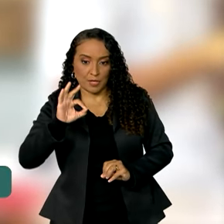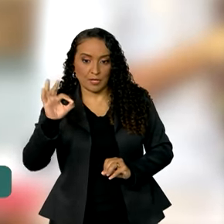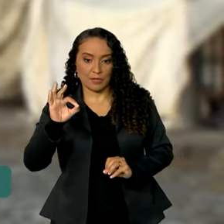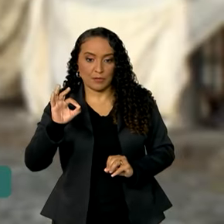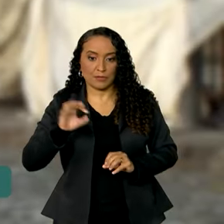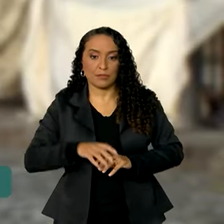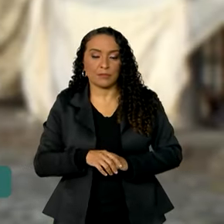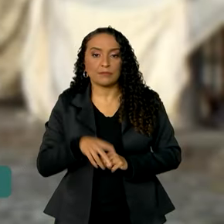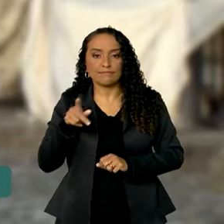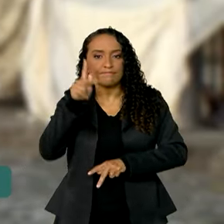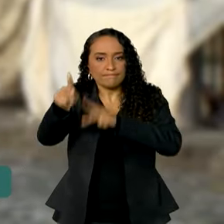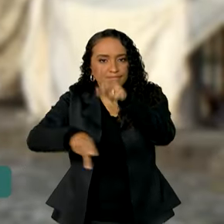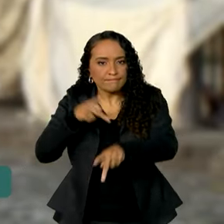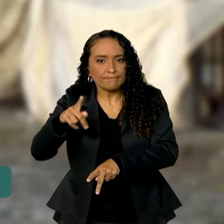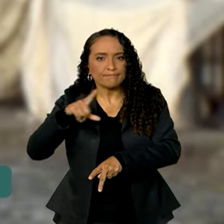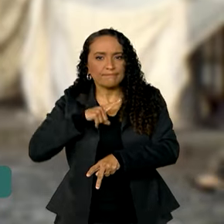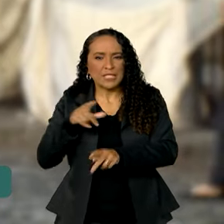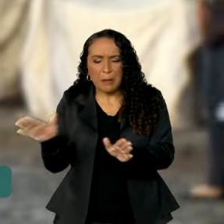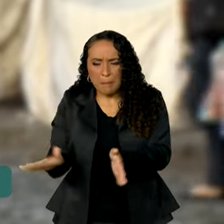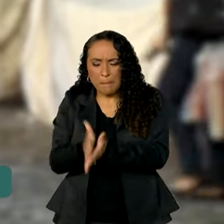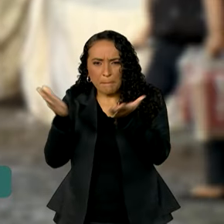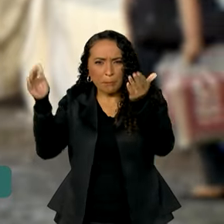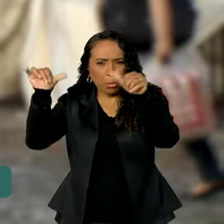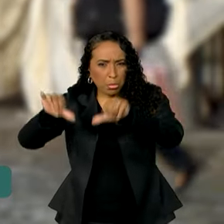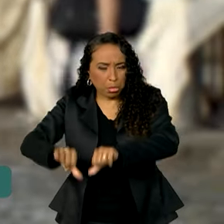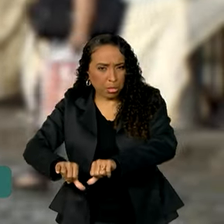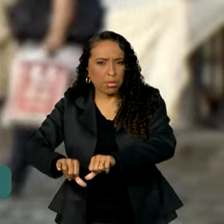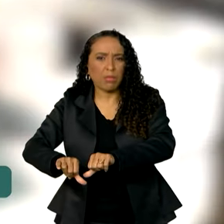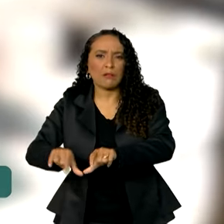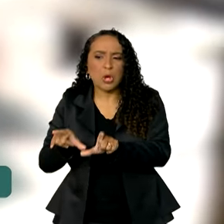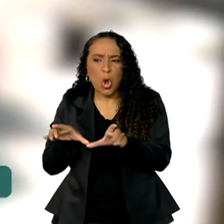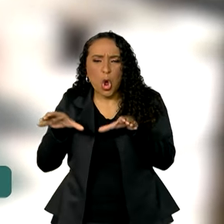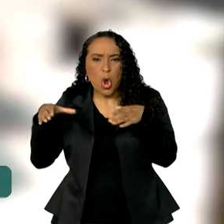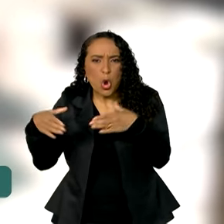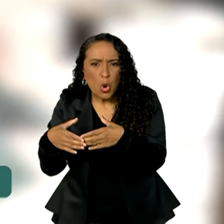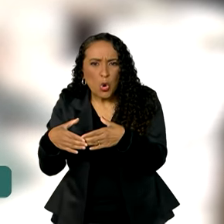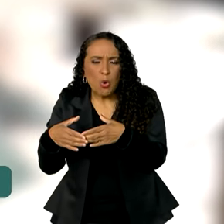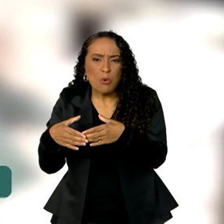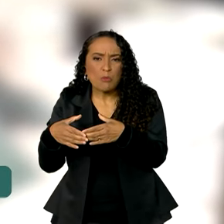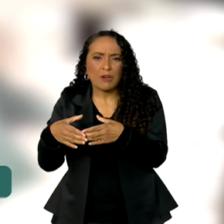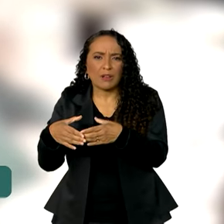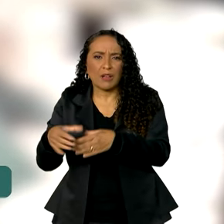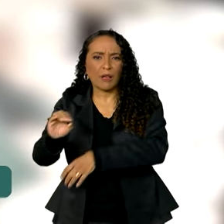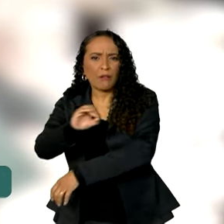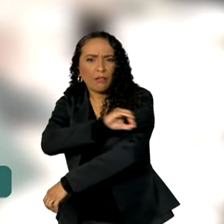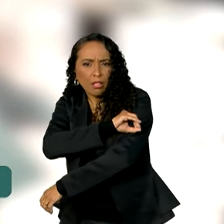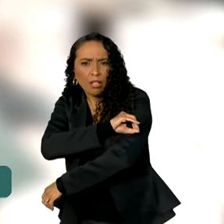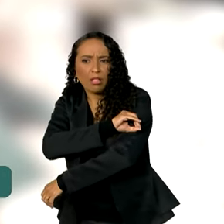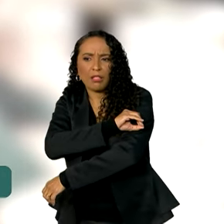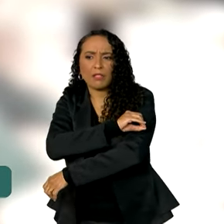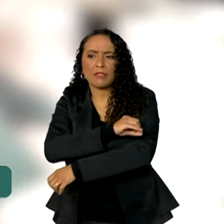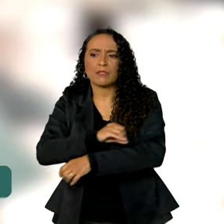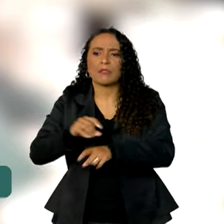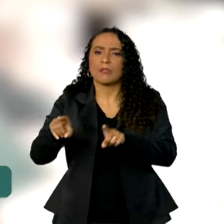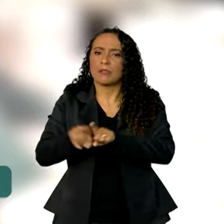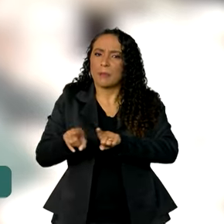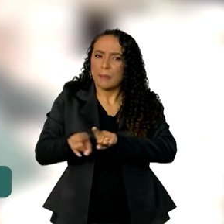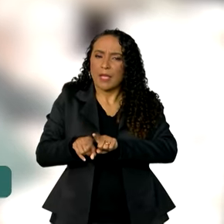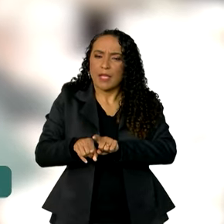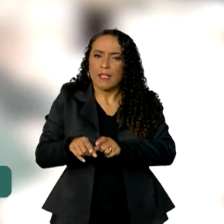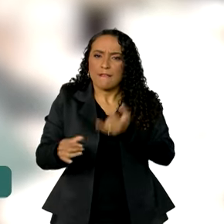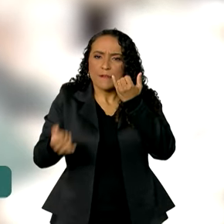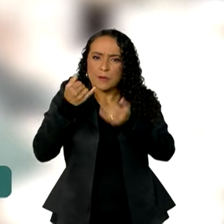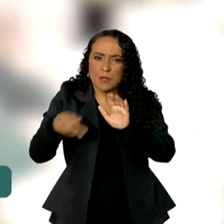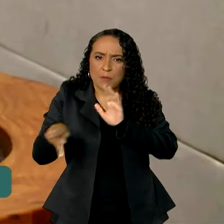população que está em extrema pobreza, que está no grupo de analfabetos, e também nos dados de